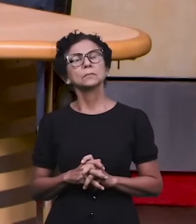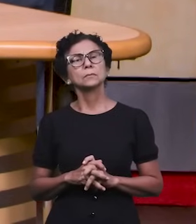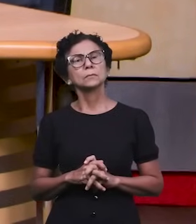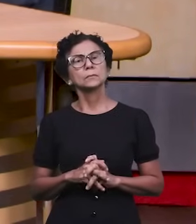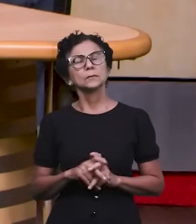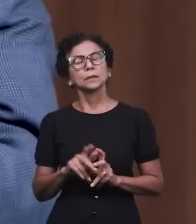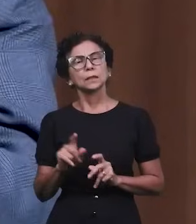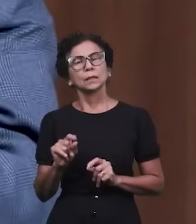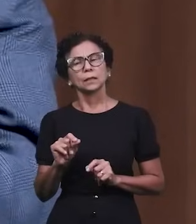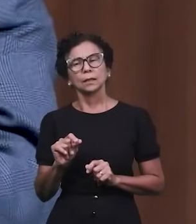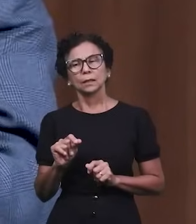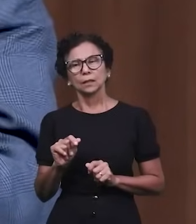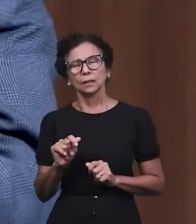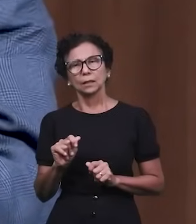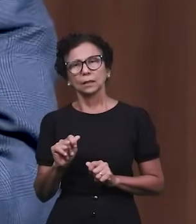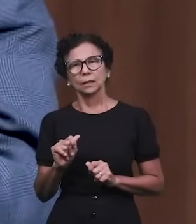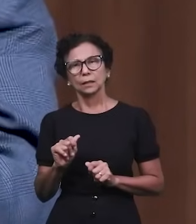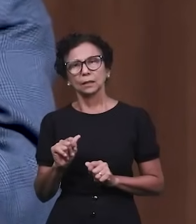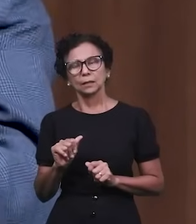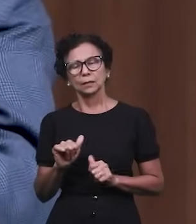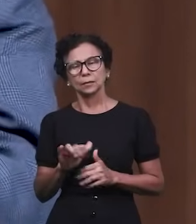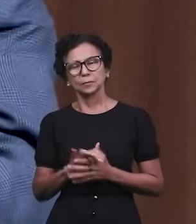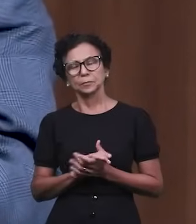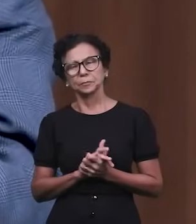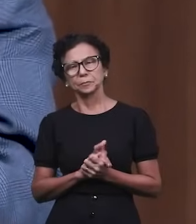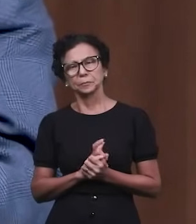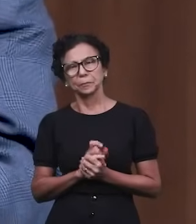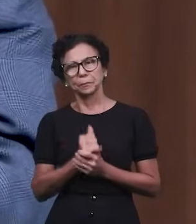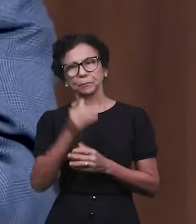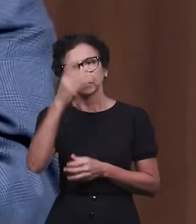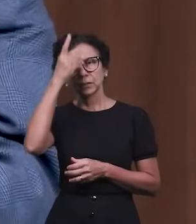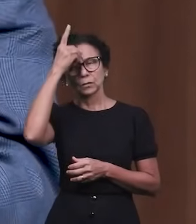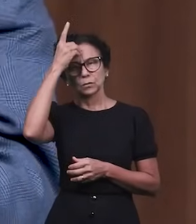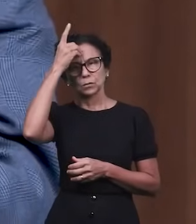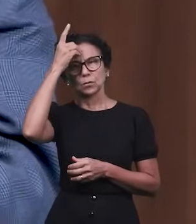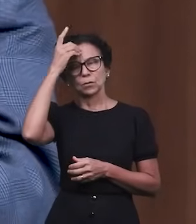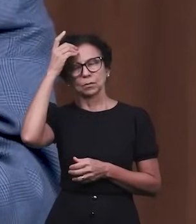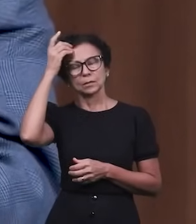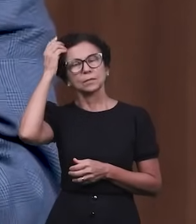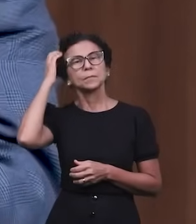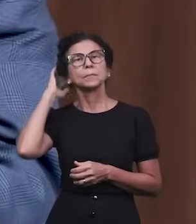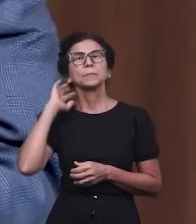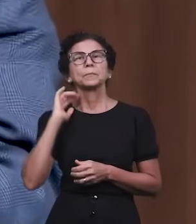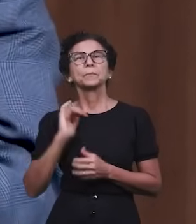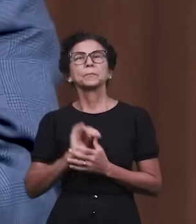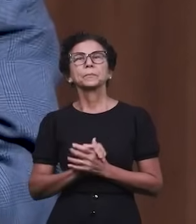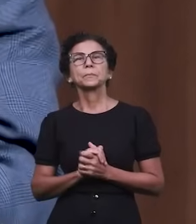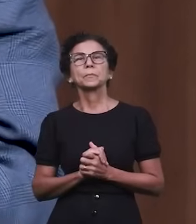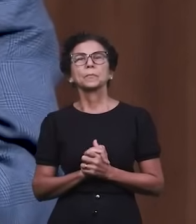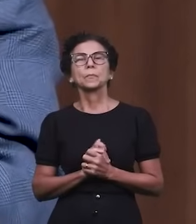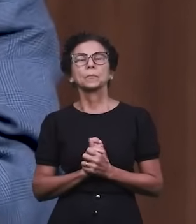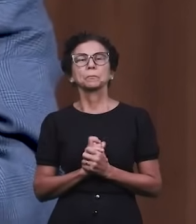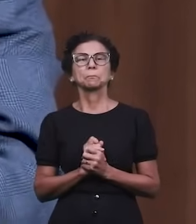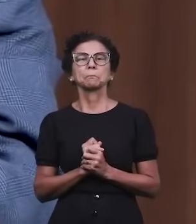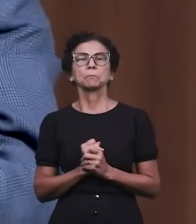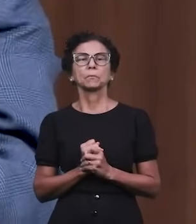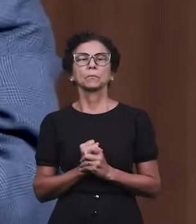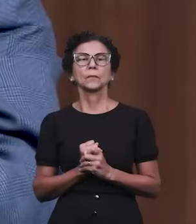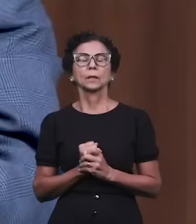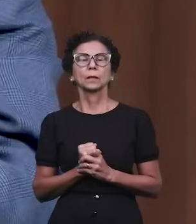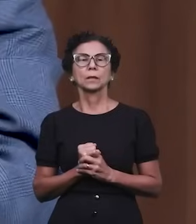Como você administra isso? Porque os dons dentro da igreja, que você sempre está falando que a igreja é corpo,